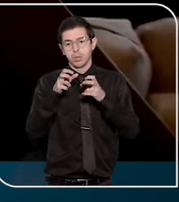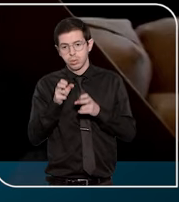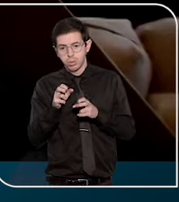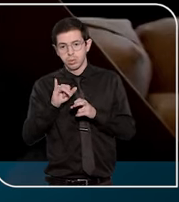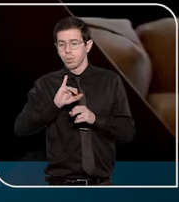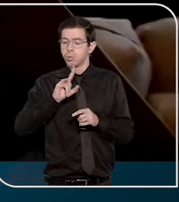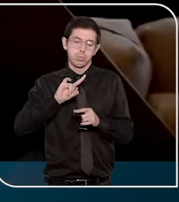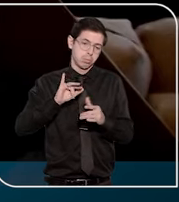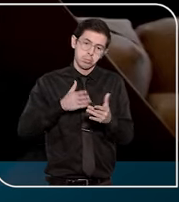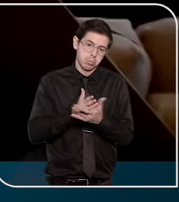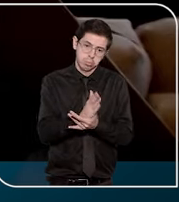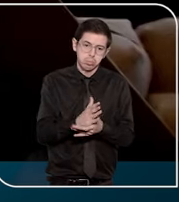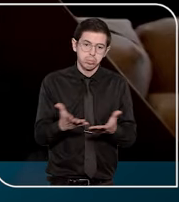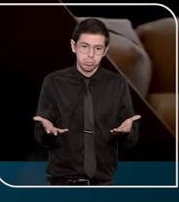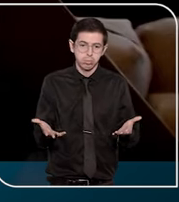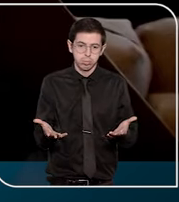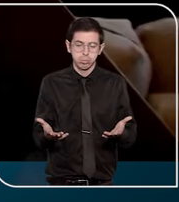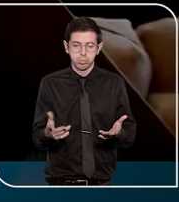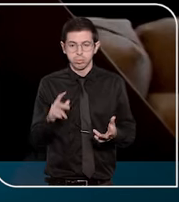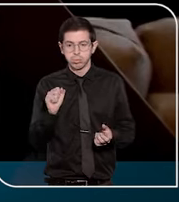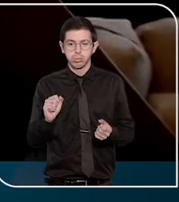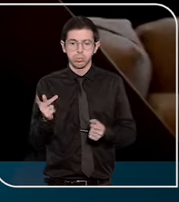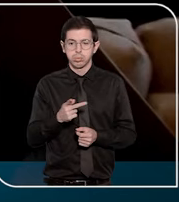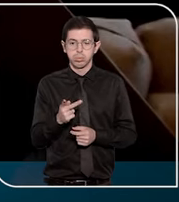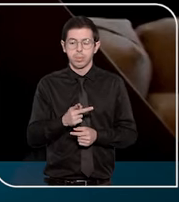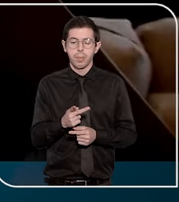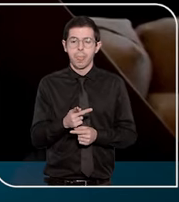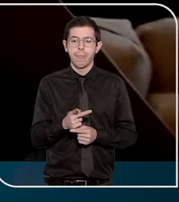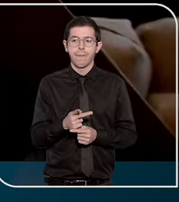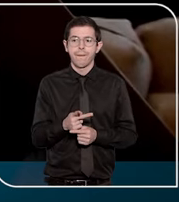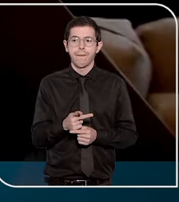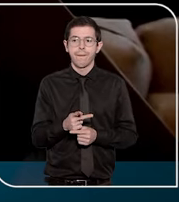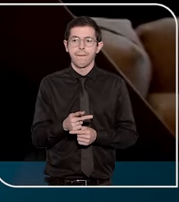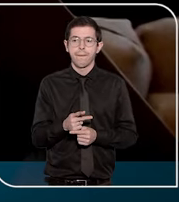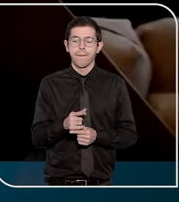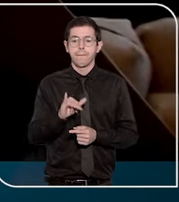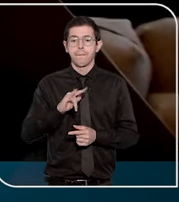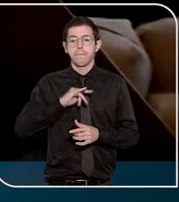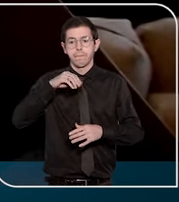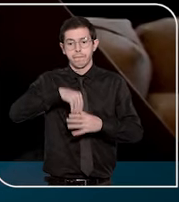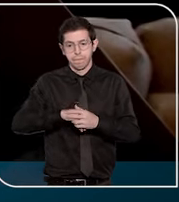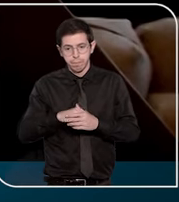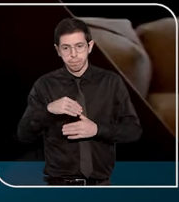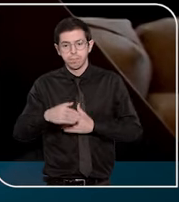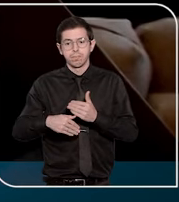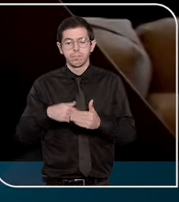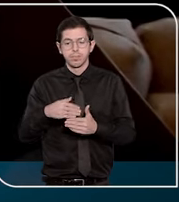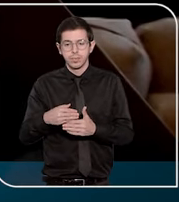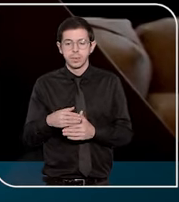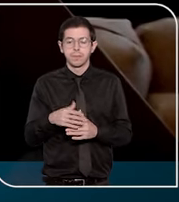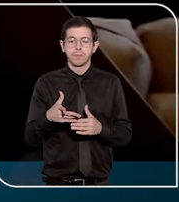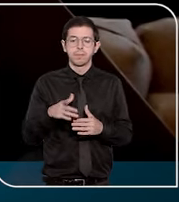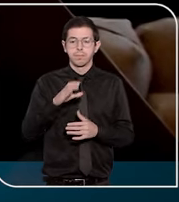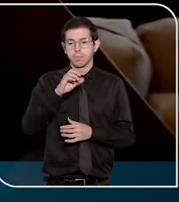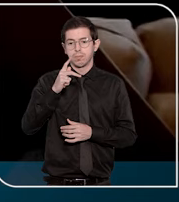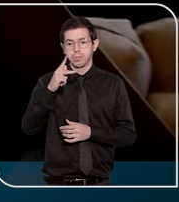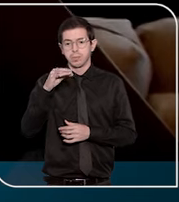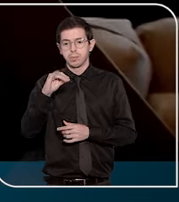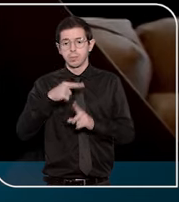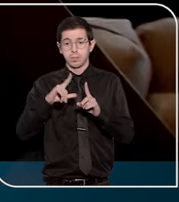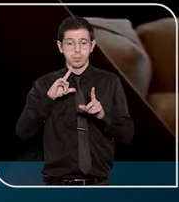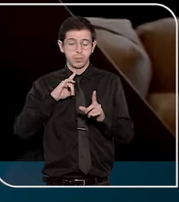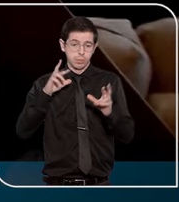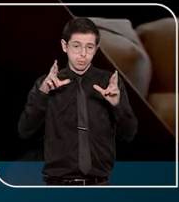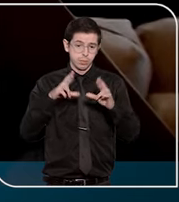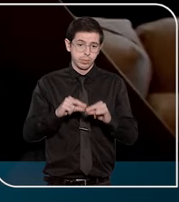manifestamente inadmissíveis, isso aí é a mesma coisa, na verdade. Enfim, manifestamente improcedentes, eu acho que deve estar assim lá no código, não lembro muito bem, mas em suma,